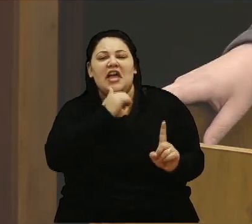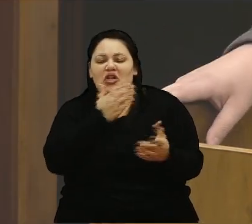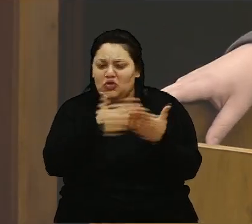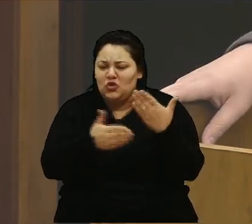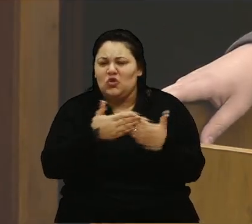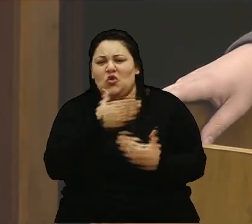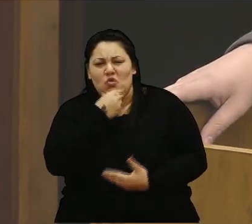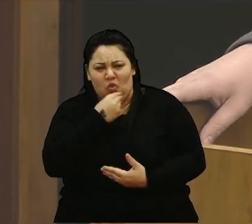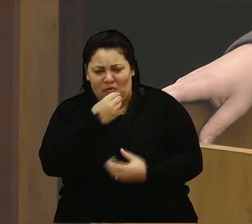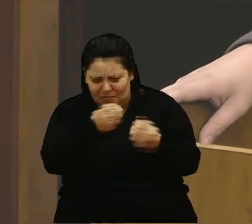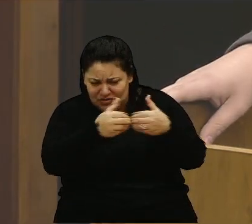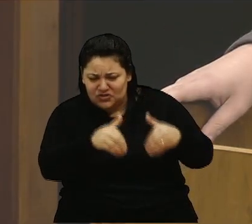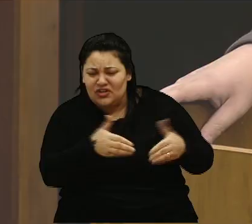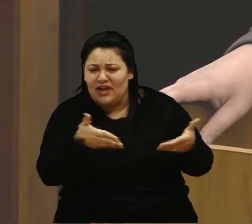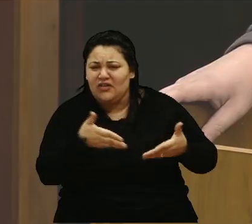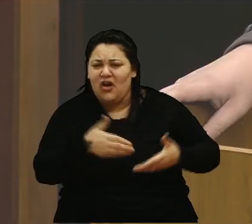debochado.